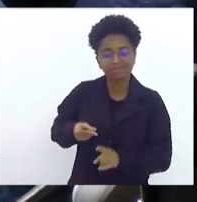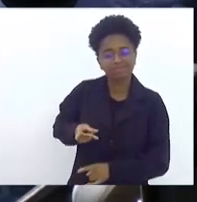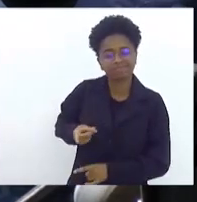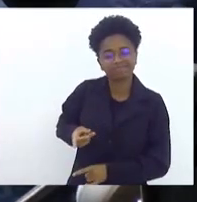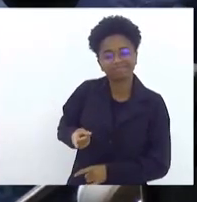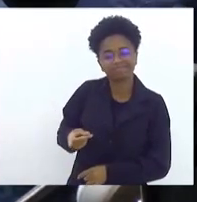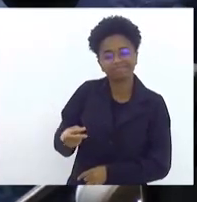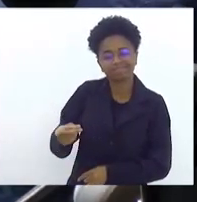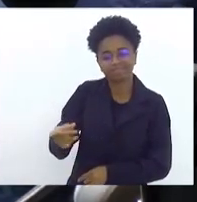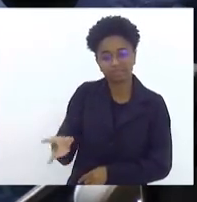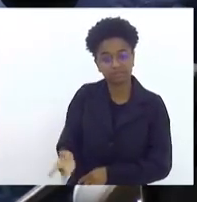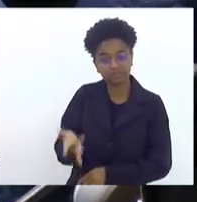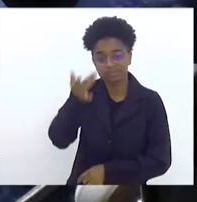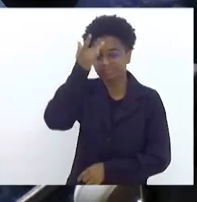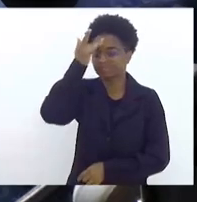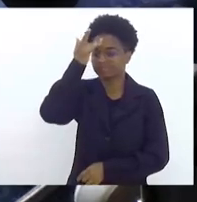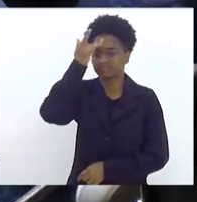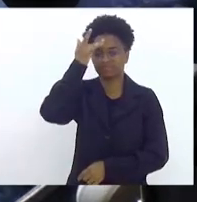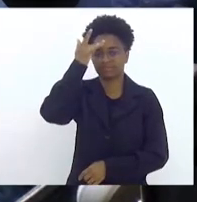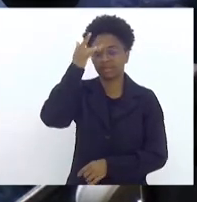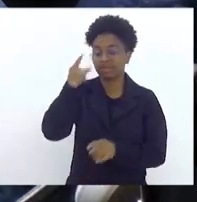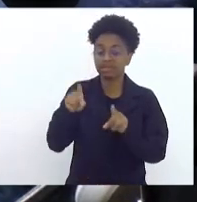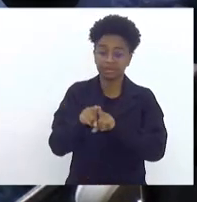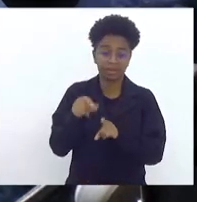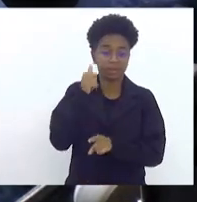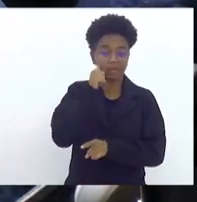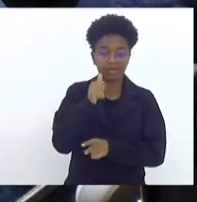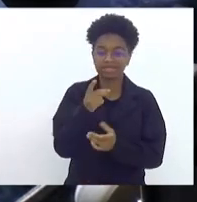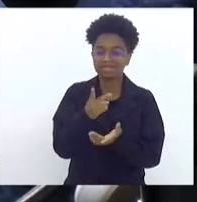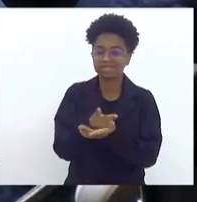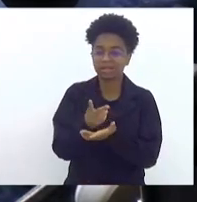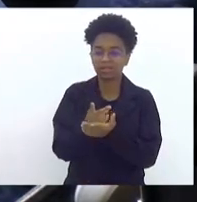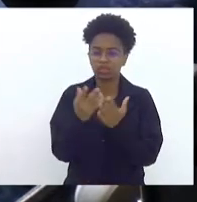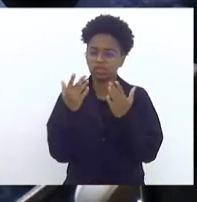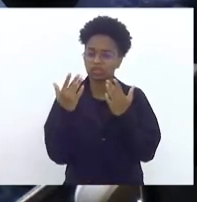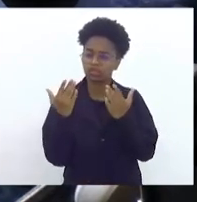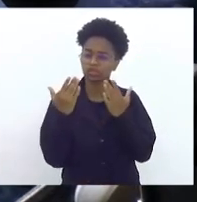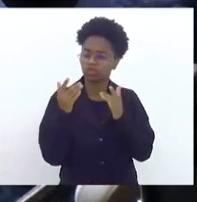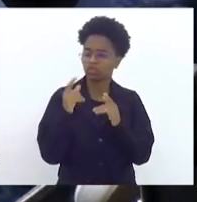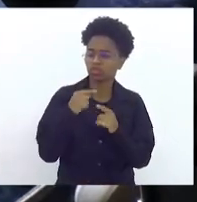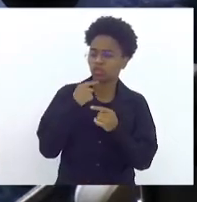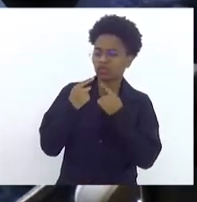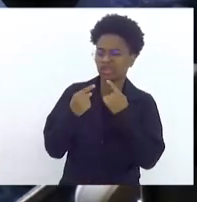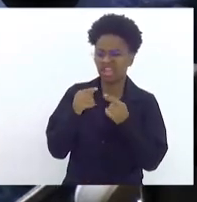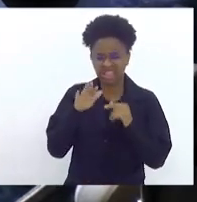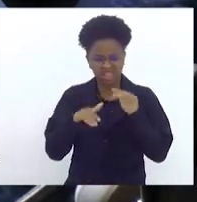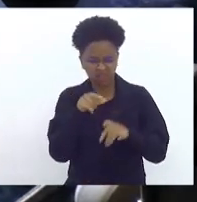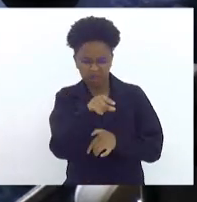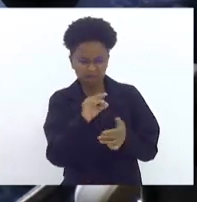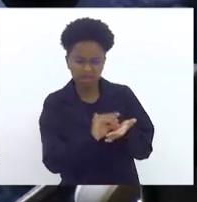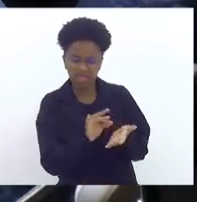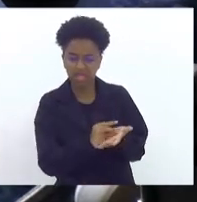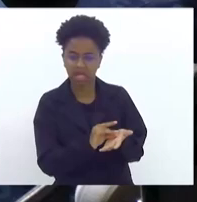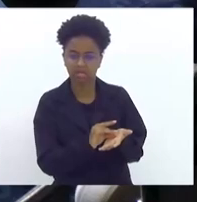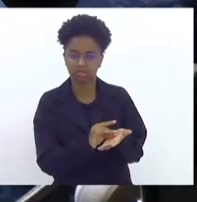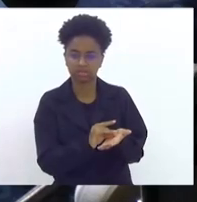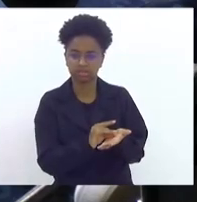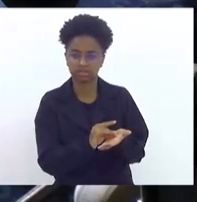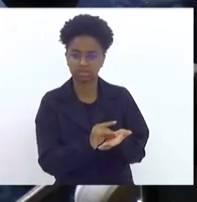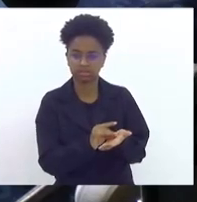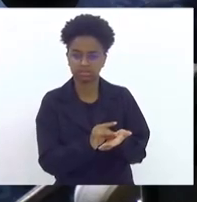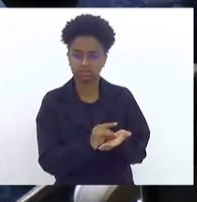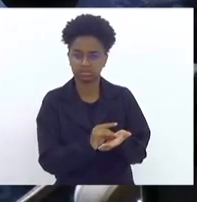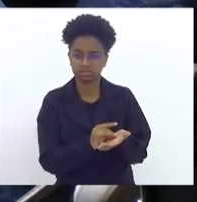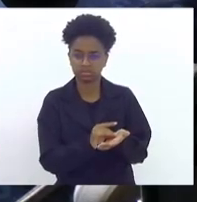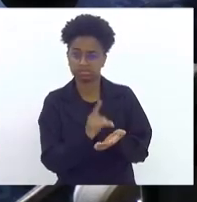e sempre em relação a mulher vai parar uma dúvida será que não tem um fundo de verdade Será que